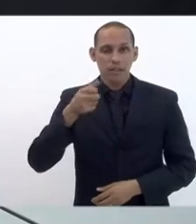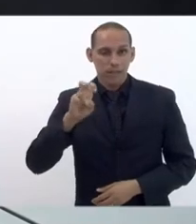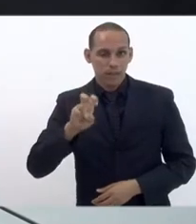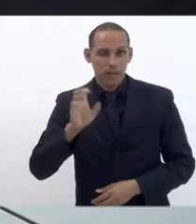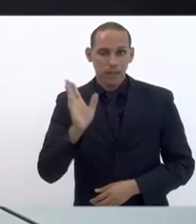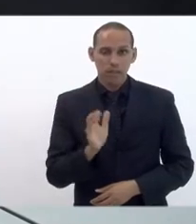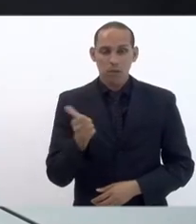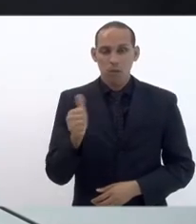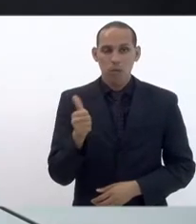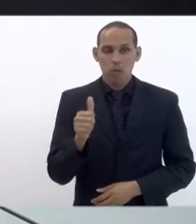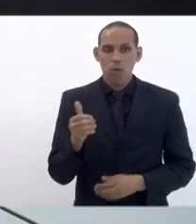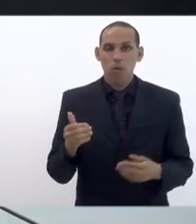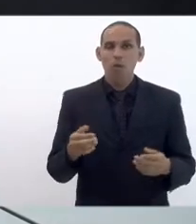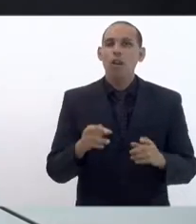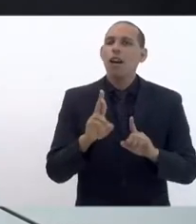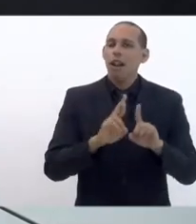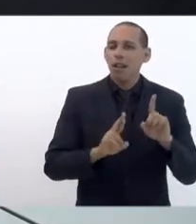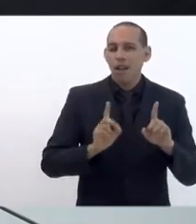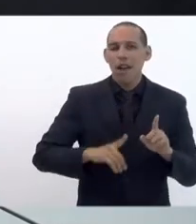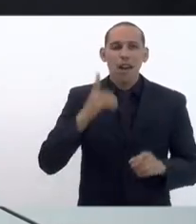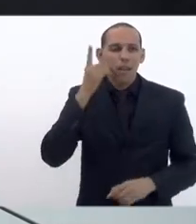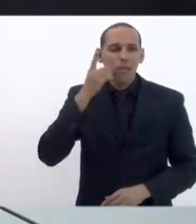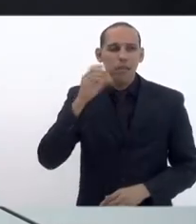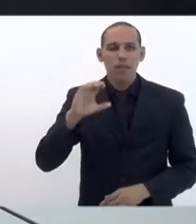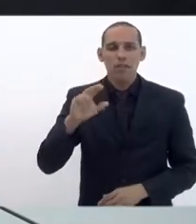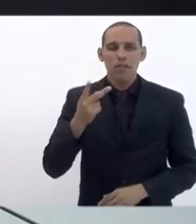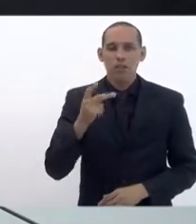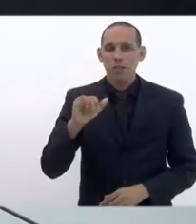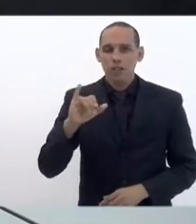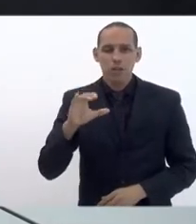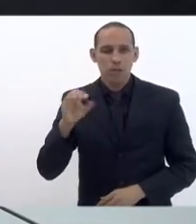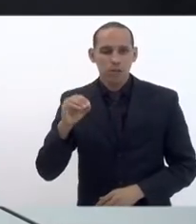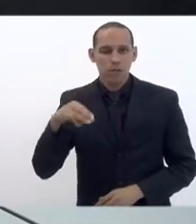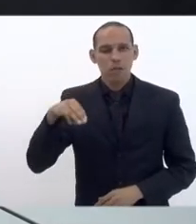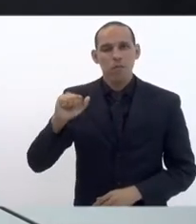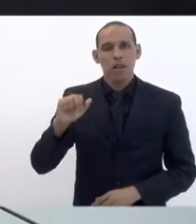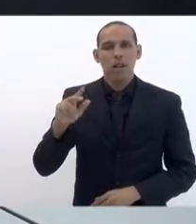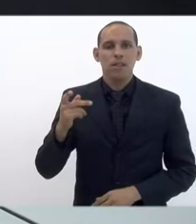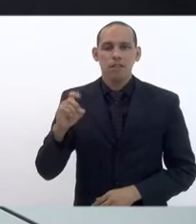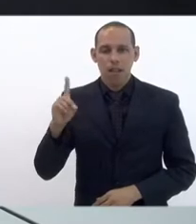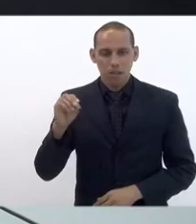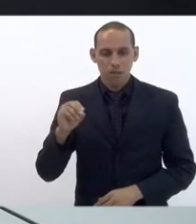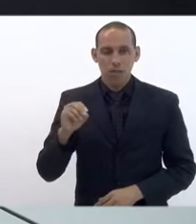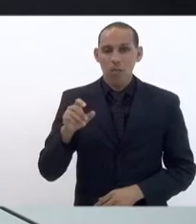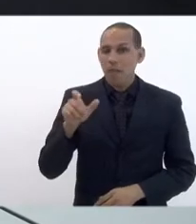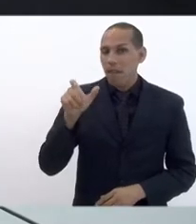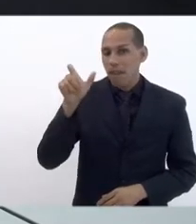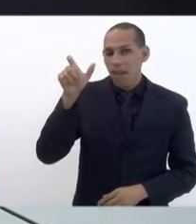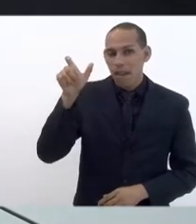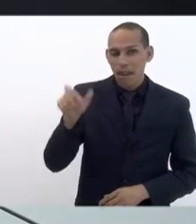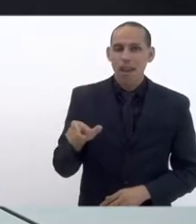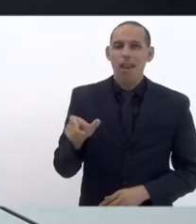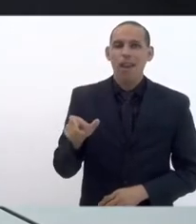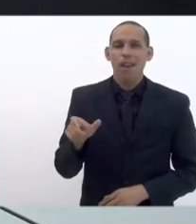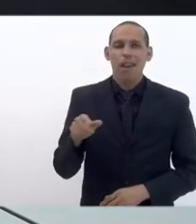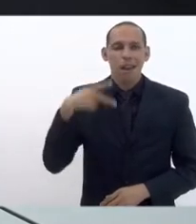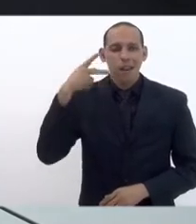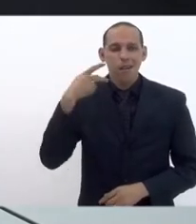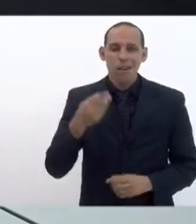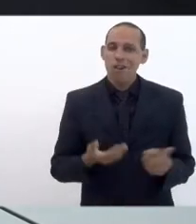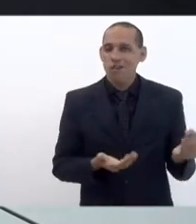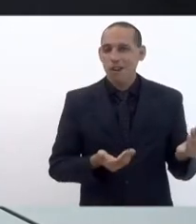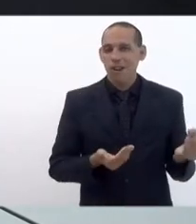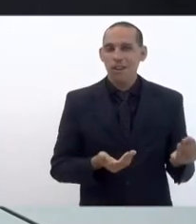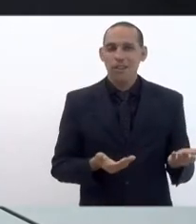915-2011, cujo relator foi o deputado Chico Machado. Como se trata de um jovem parlamentar,